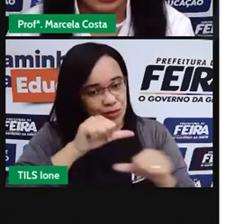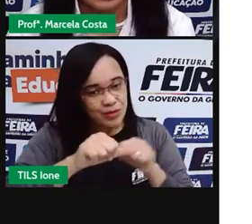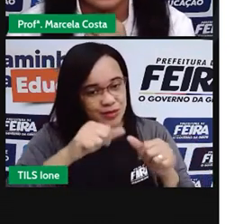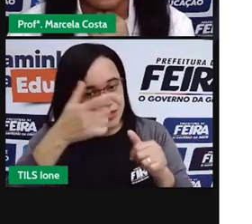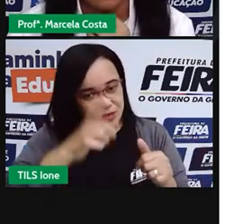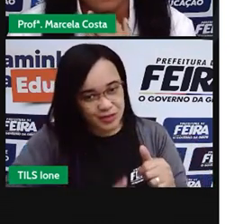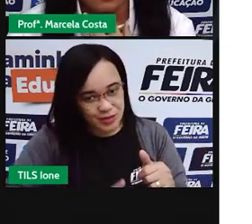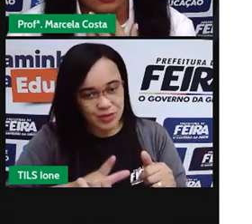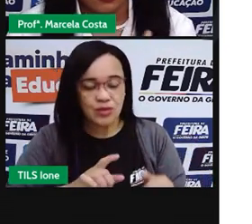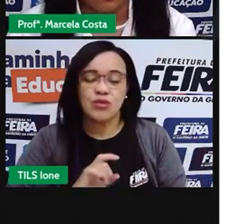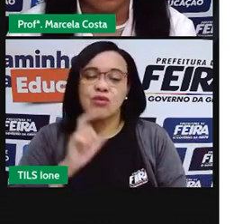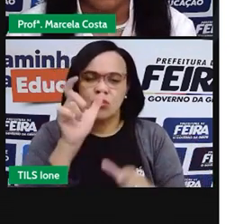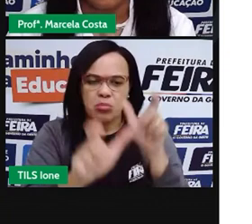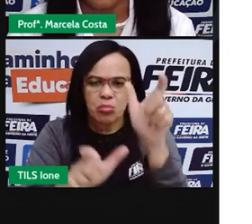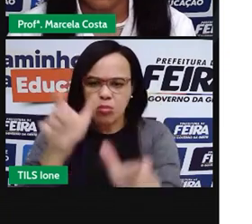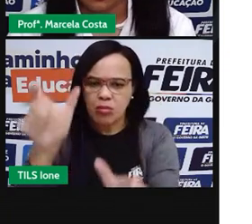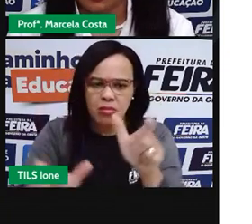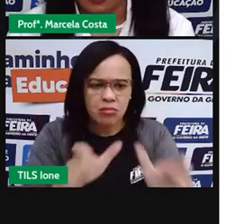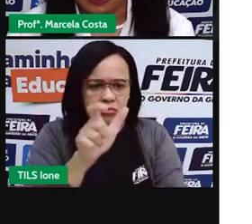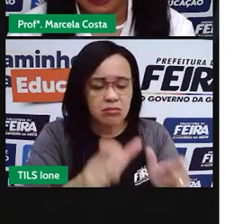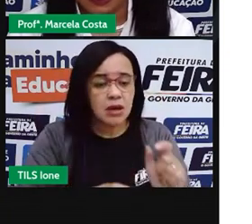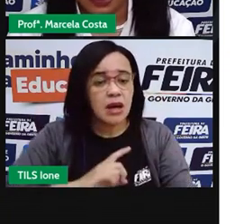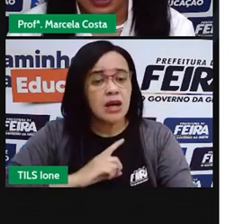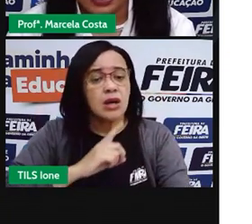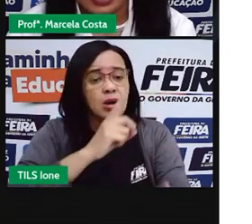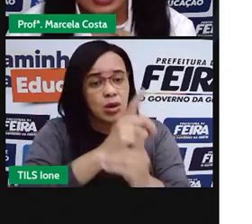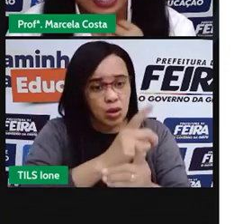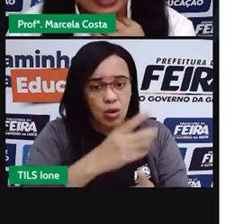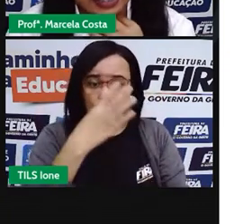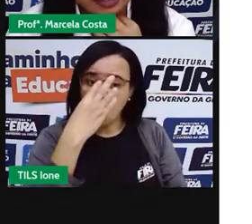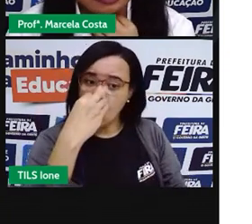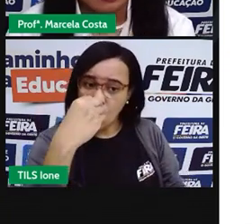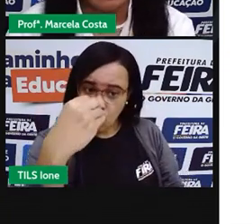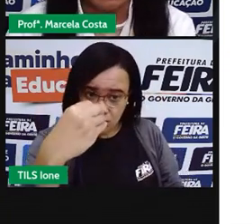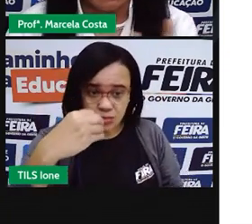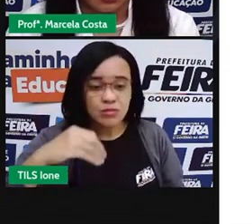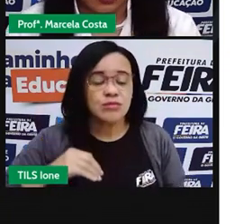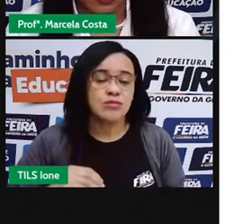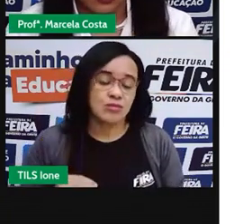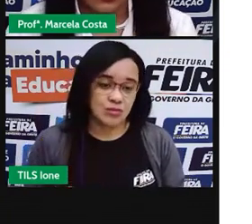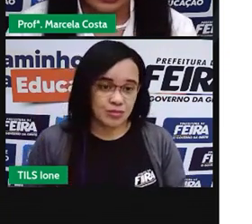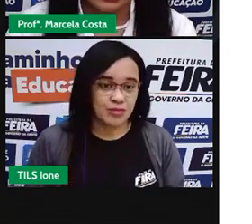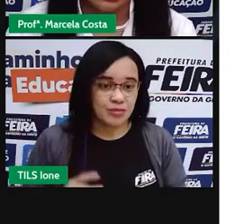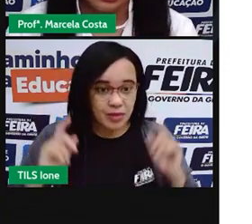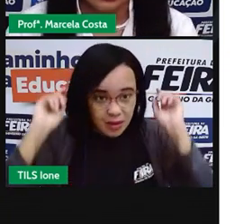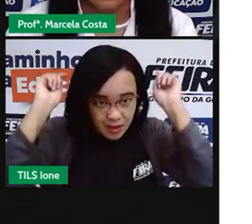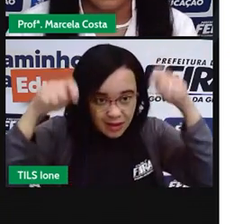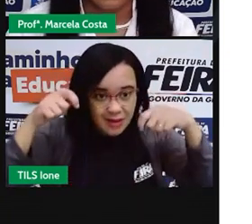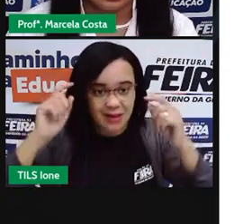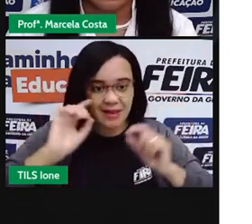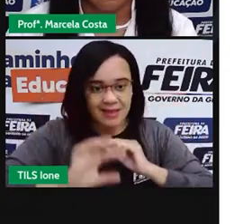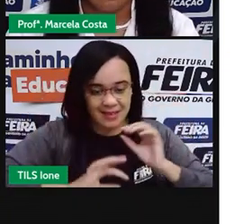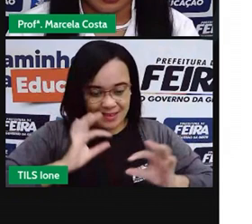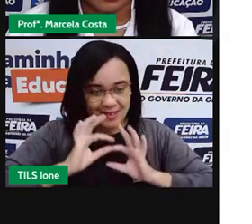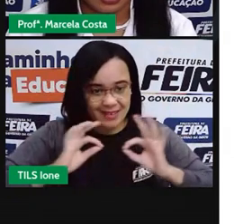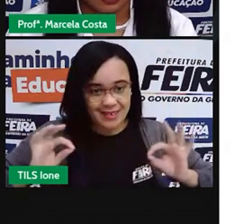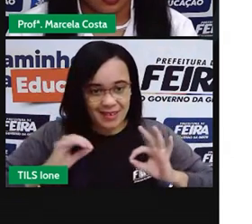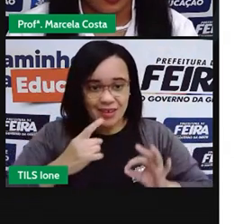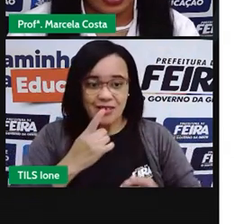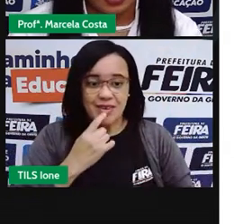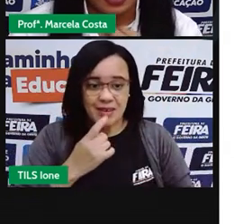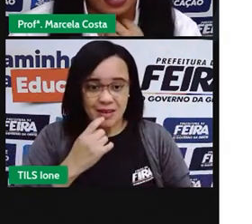Vermelho, encontram o lobo. E aí, durante o